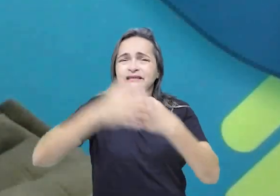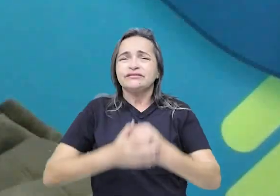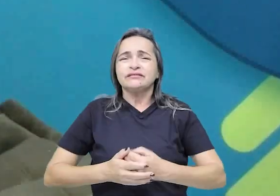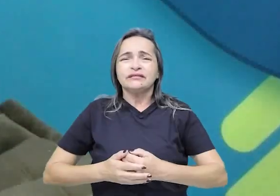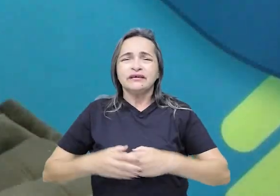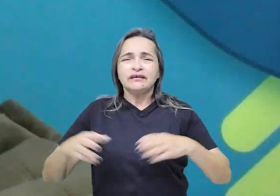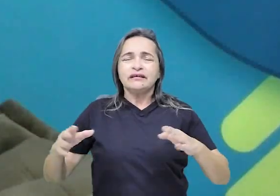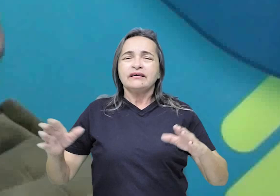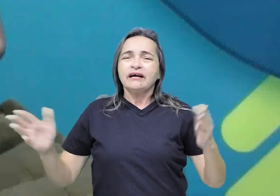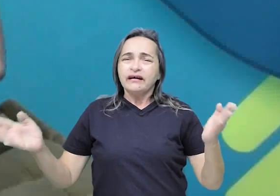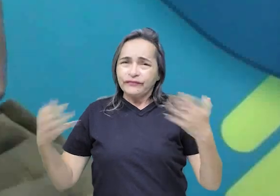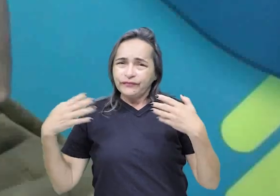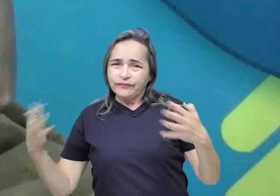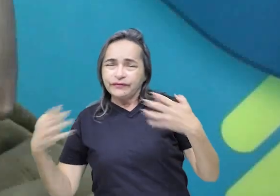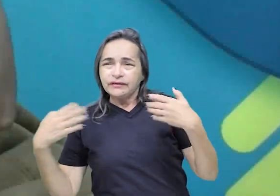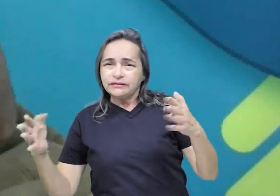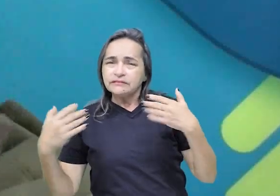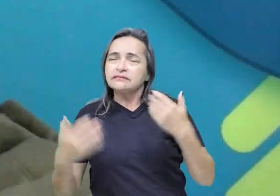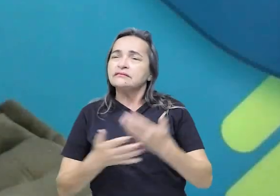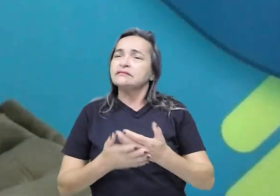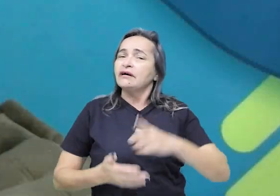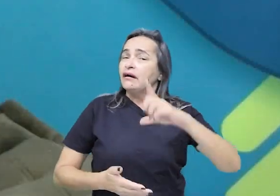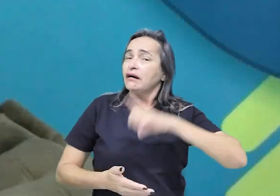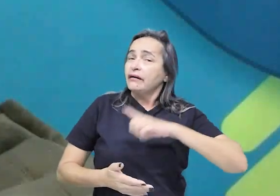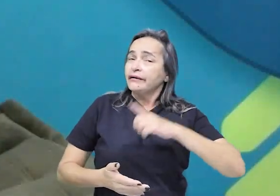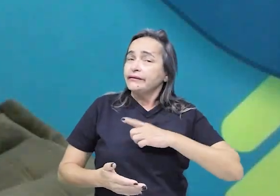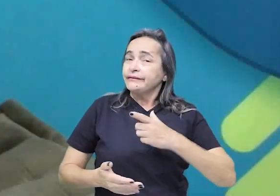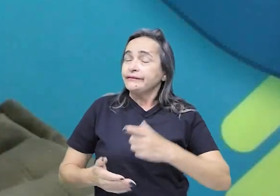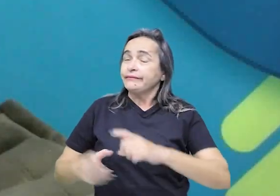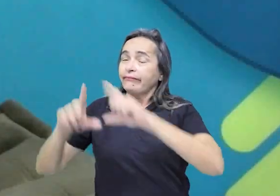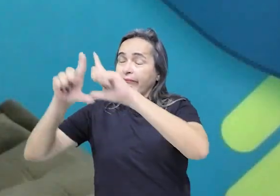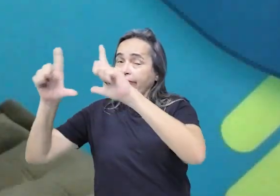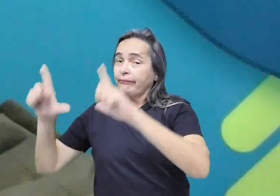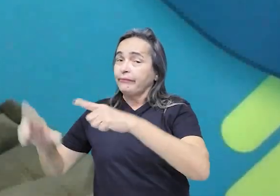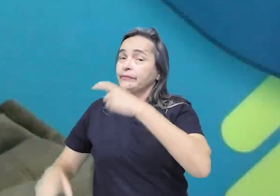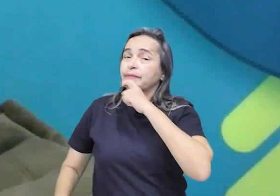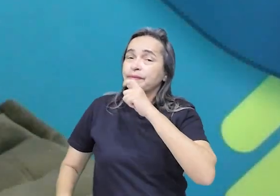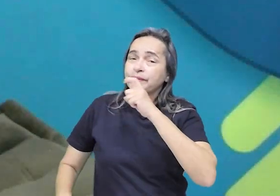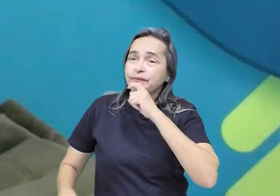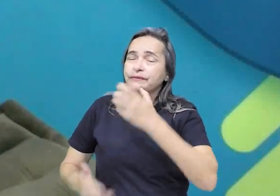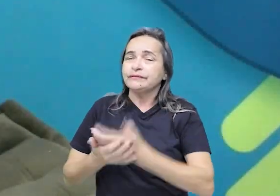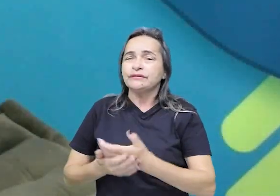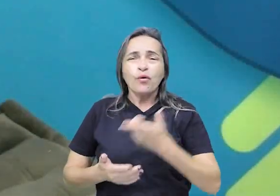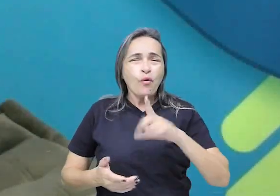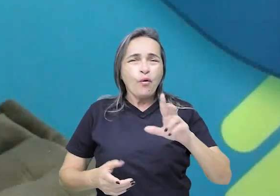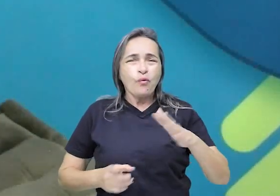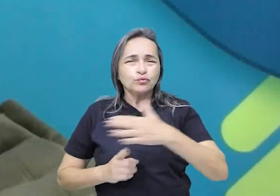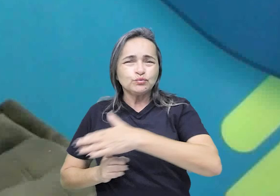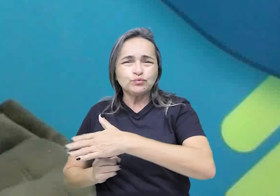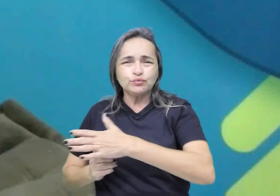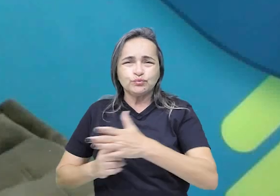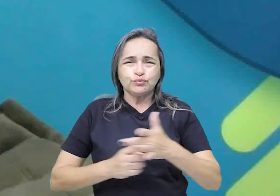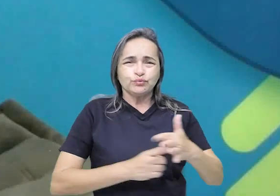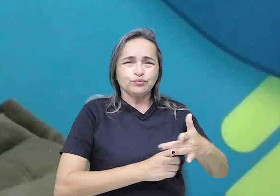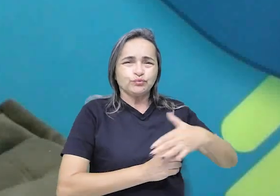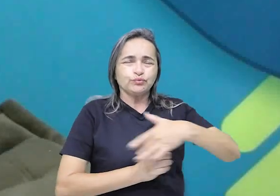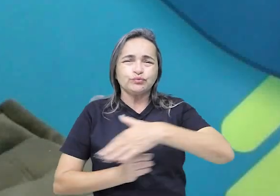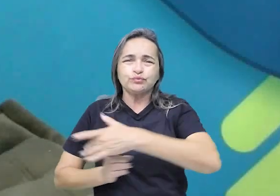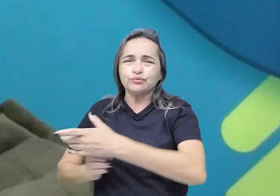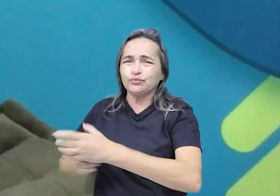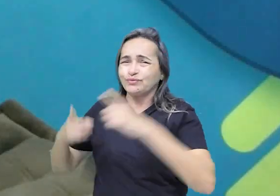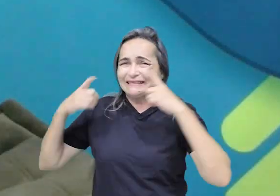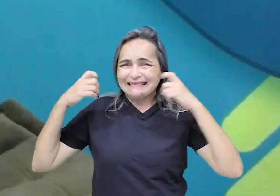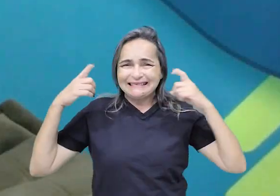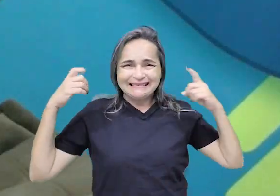e aí algumas já são com ar-condicionado, outros envolvem outros equipamentos, são ventiladores que fazem muita zoada,